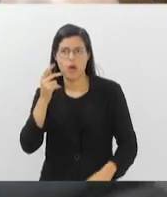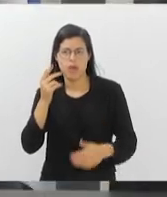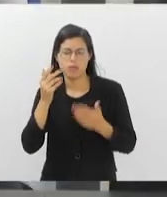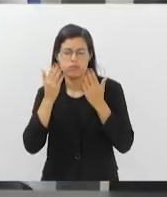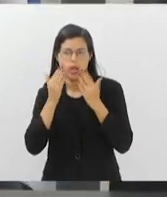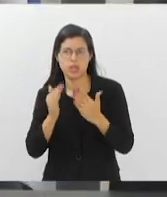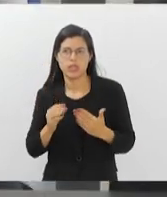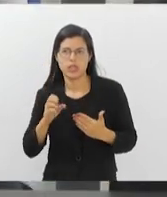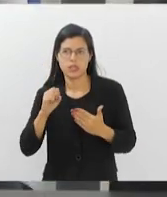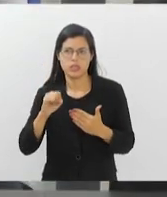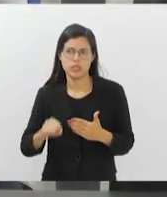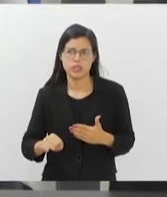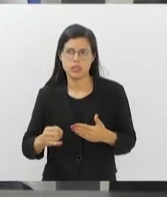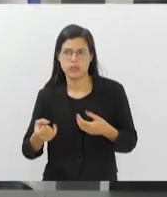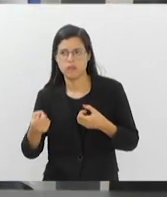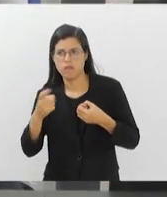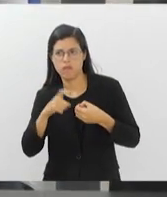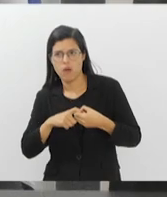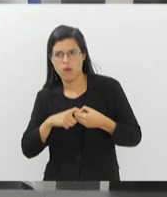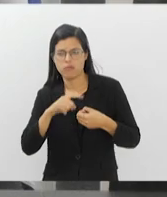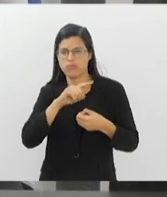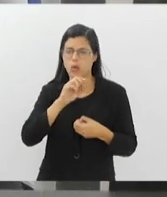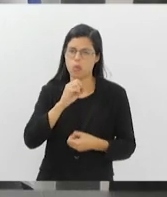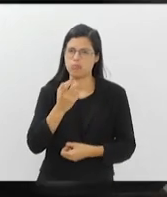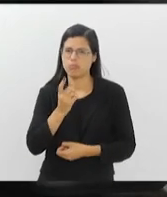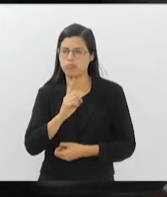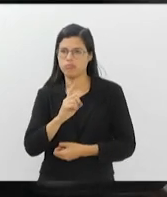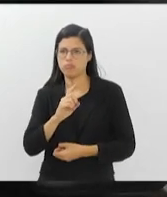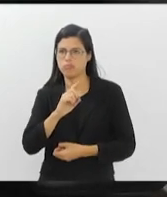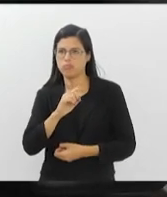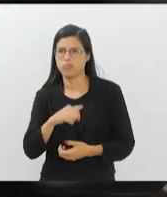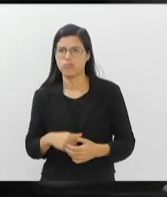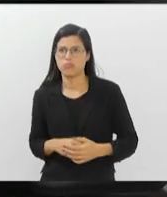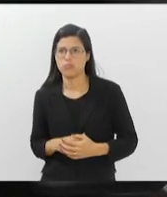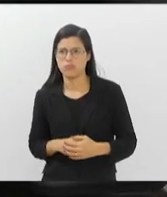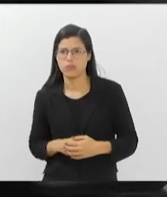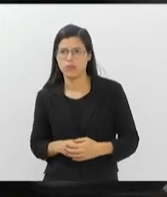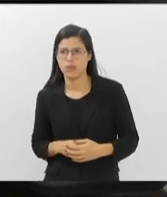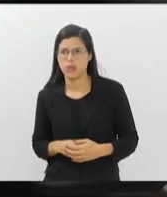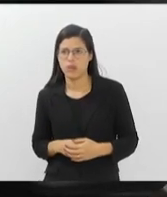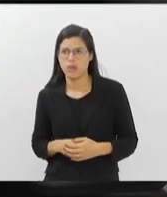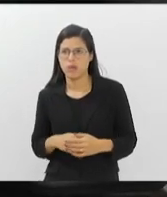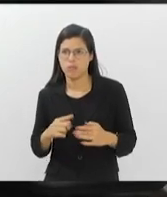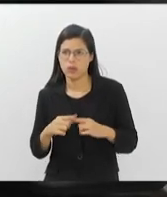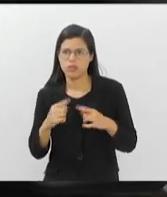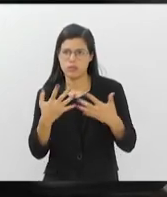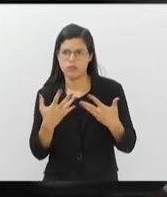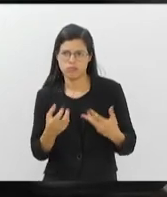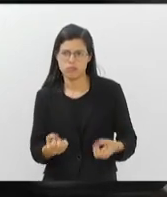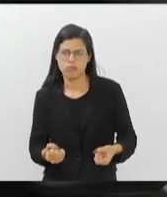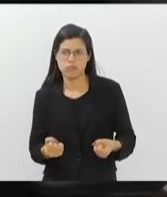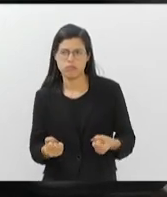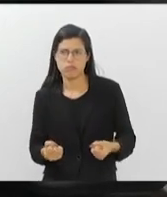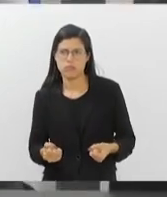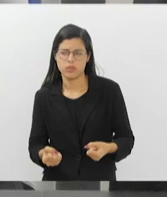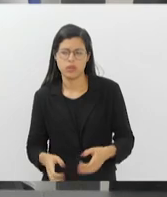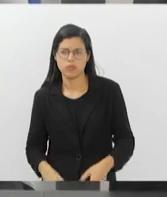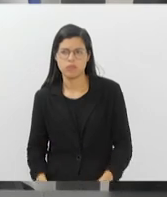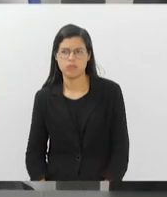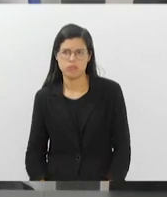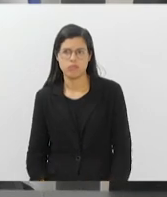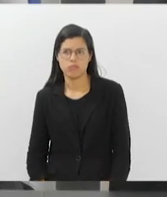a gente deve ou não revogar. É esse o ponto. Eu quero dizer que, seja num caso, seja no outro, eu me sinto contemplado. Perfeito. E a gente traz a pauta